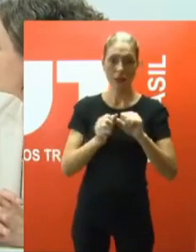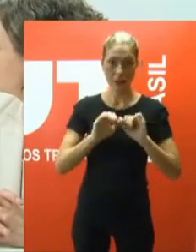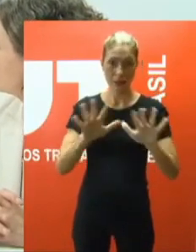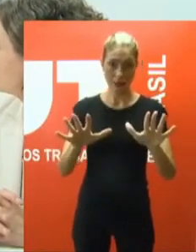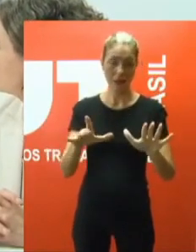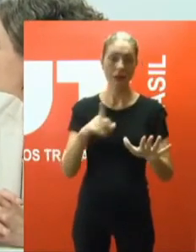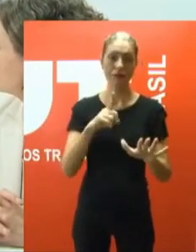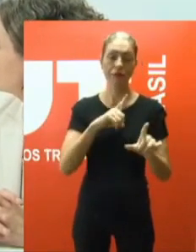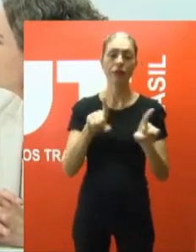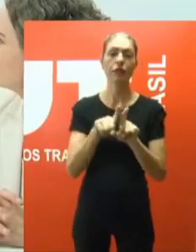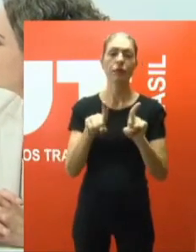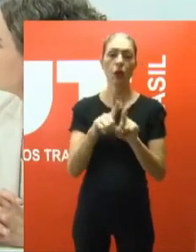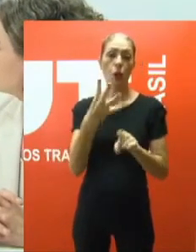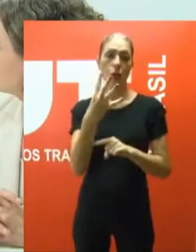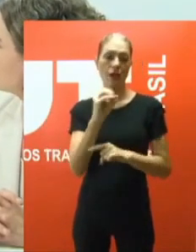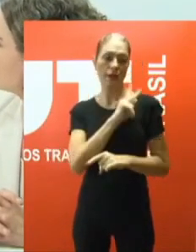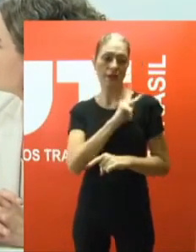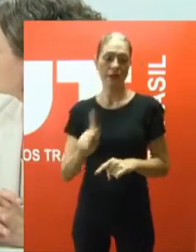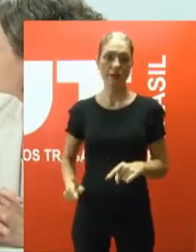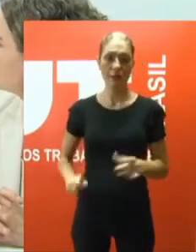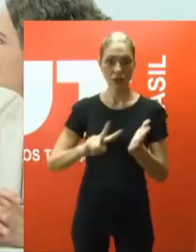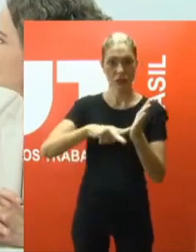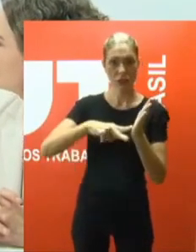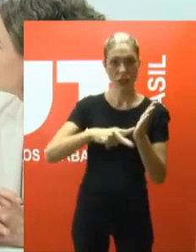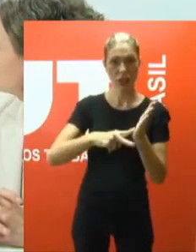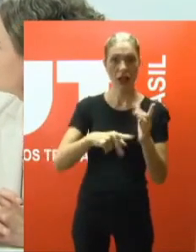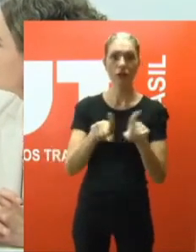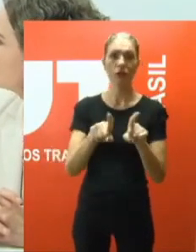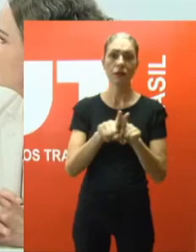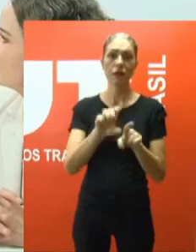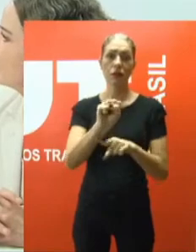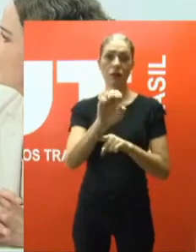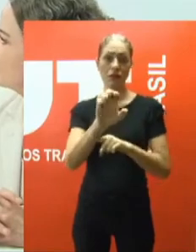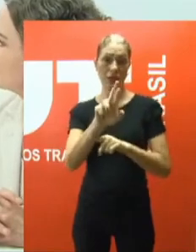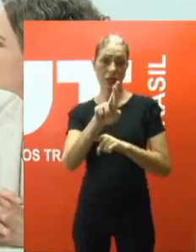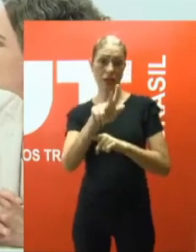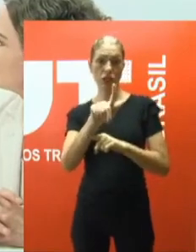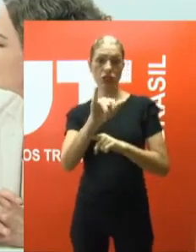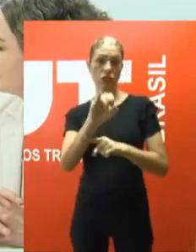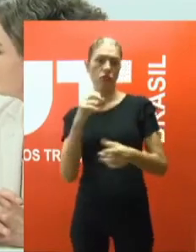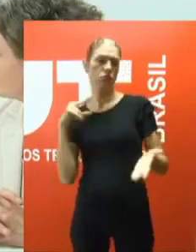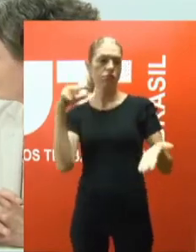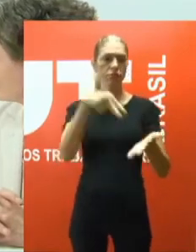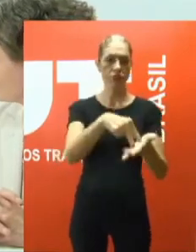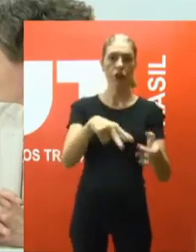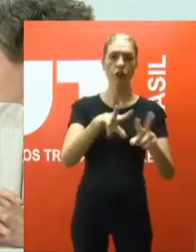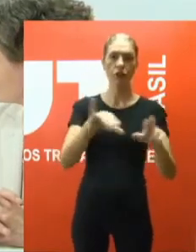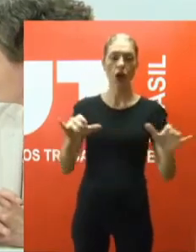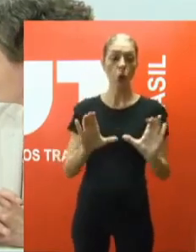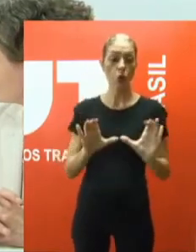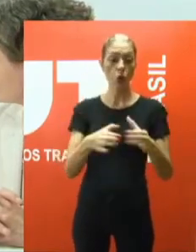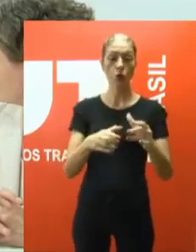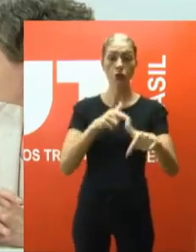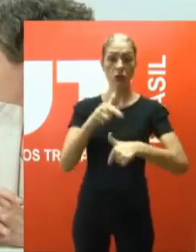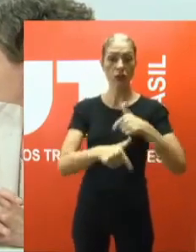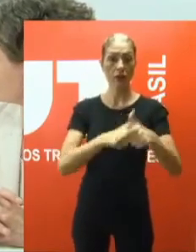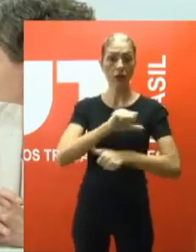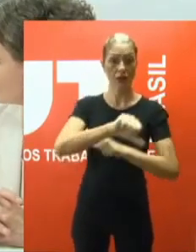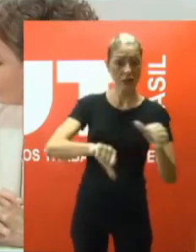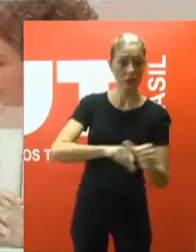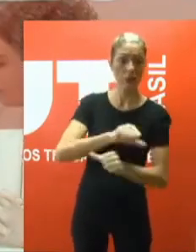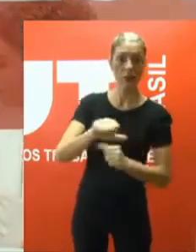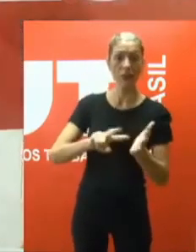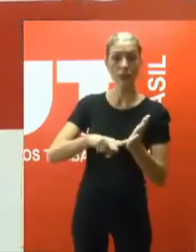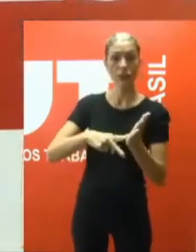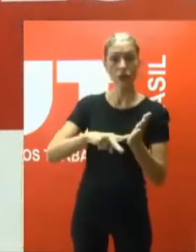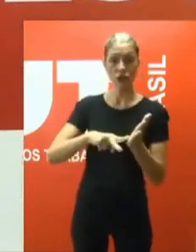Sérgio Nobre vai estar presente, o Miguel da Força Sindical, mesmo que tenha saído da CSA, vai estar presente para criar um grupo de trabalho de fortalecimento e transformação sindical.